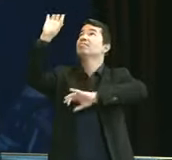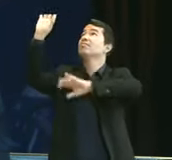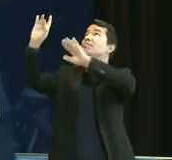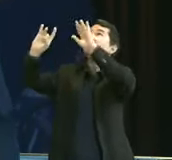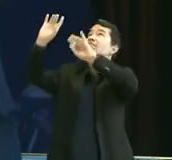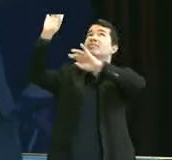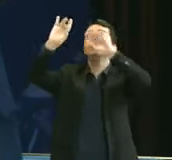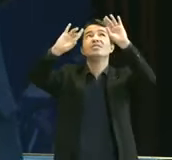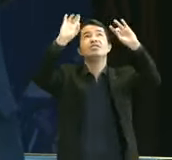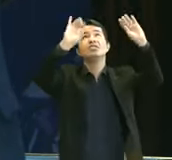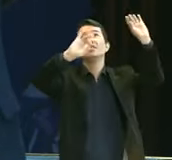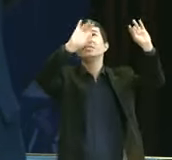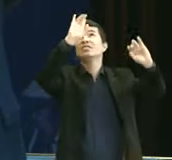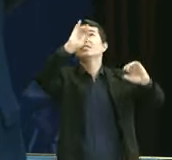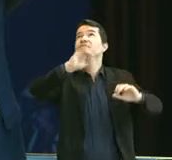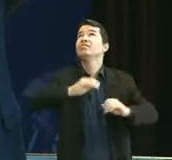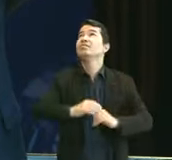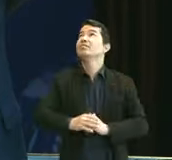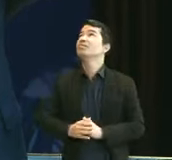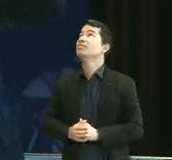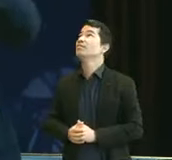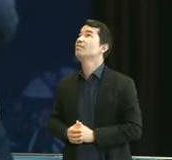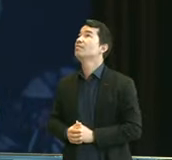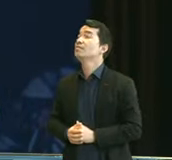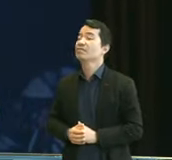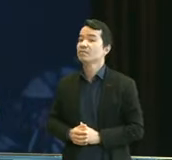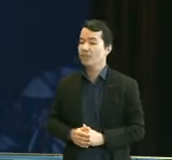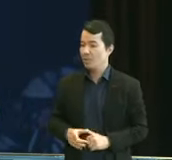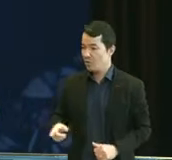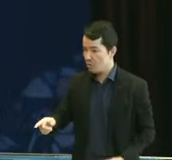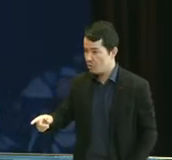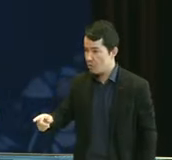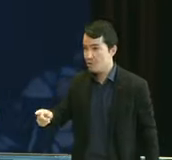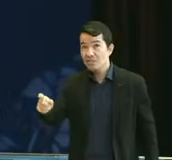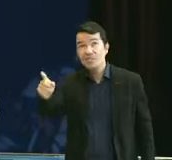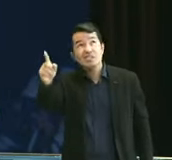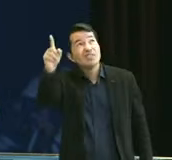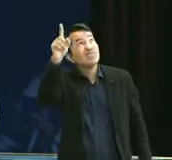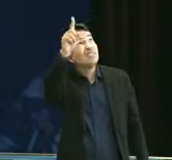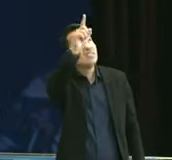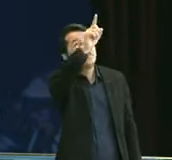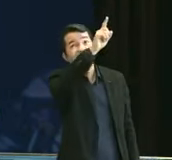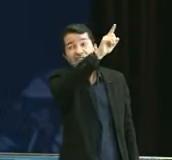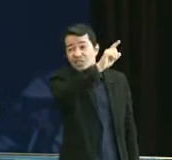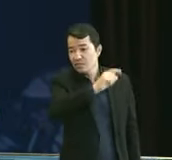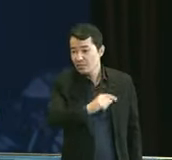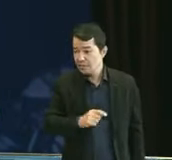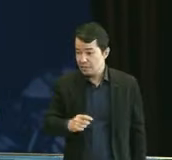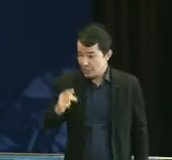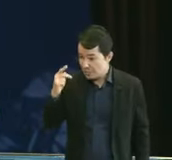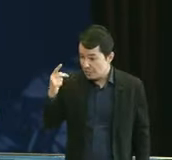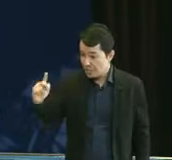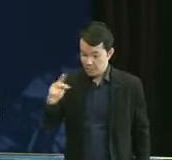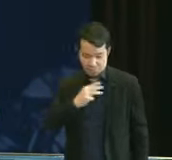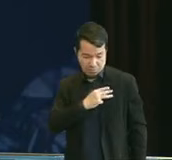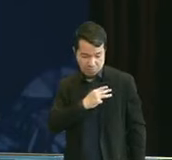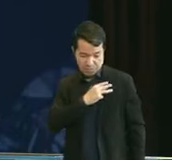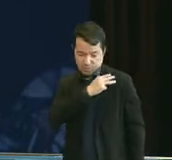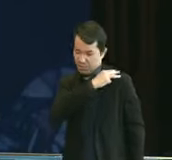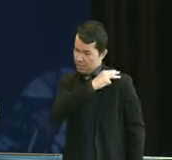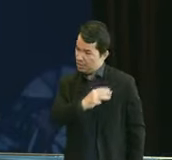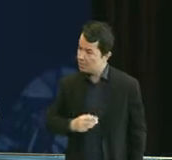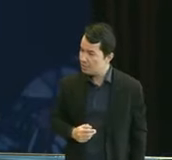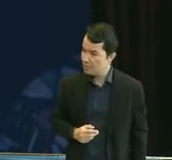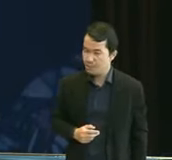Pastor, assim é o seu ministério. E sabe, cada palavra que eu tinha recebido contrária, aquele irmão trouxe